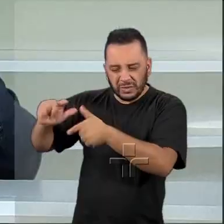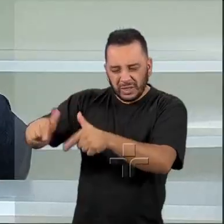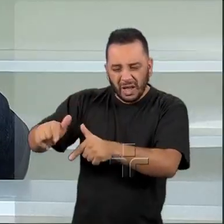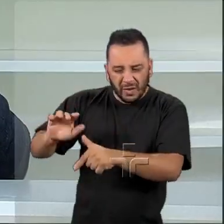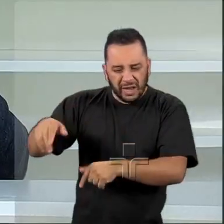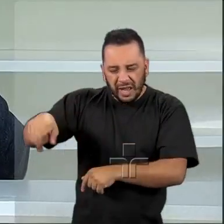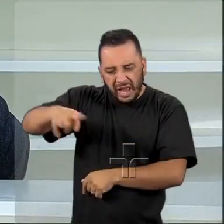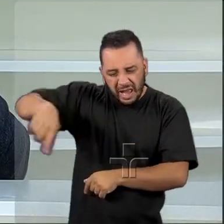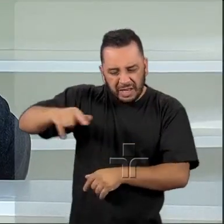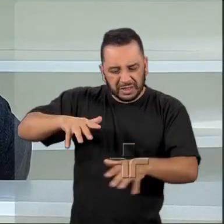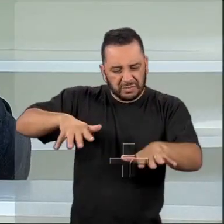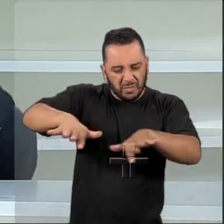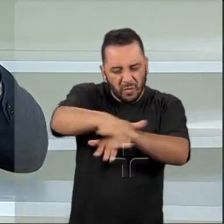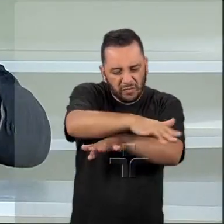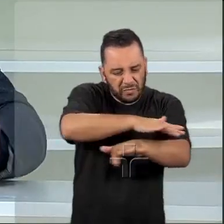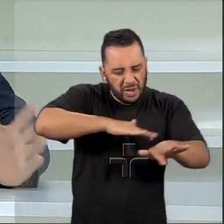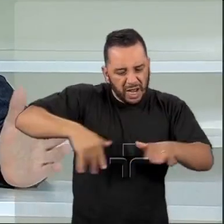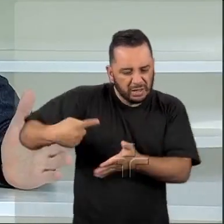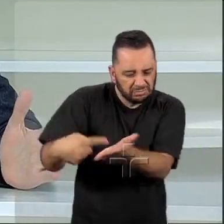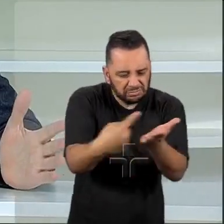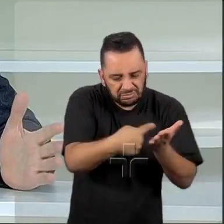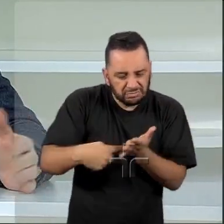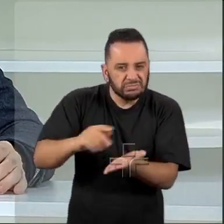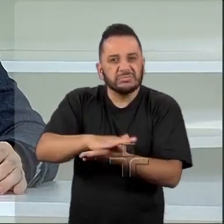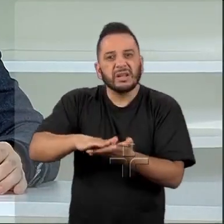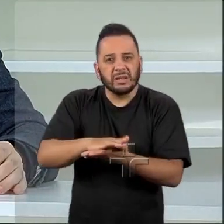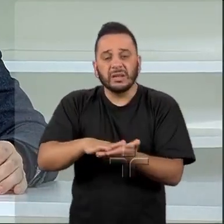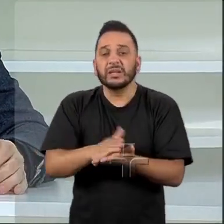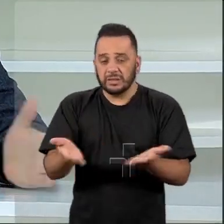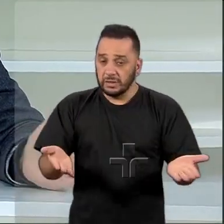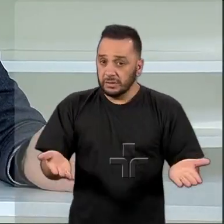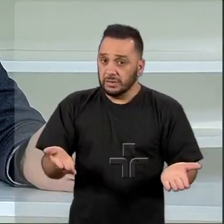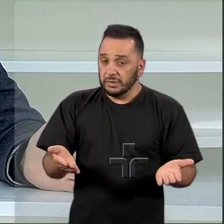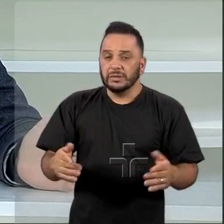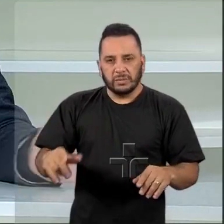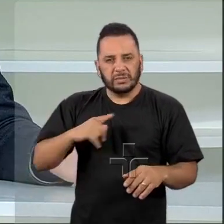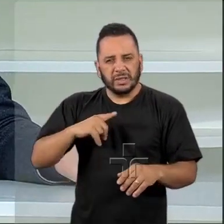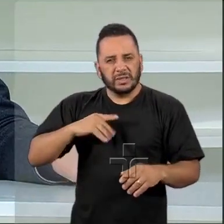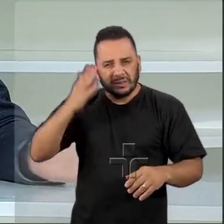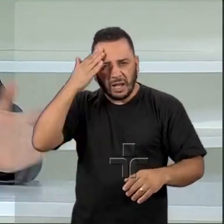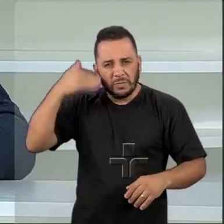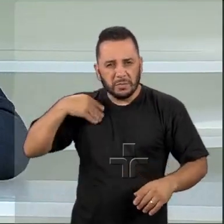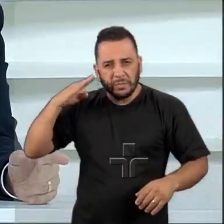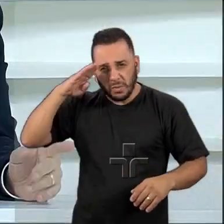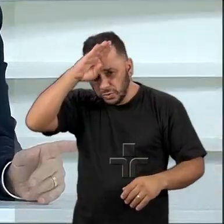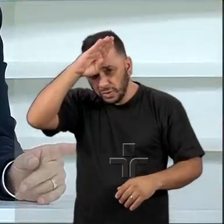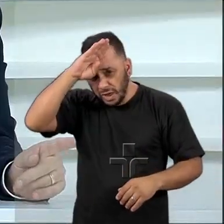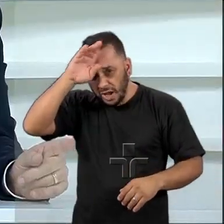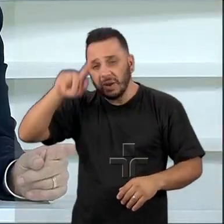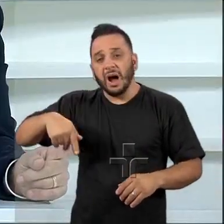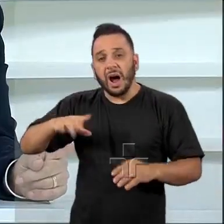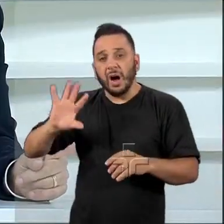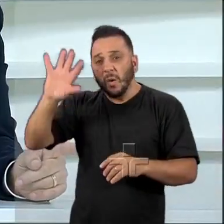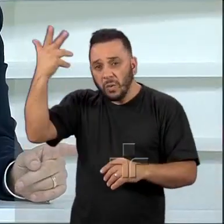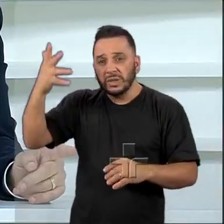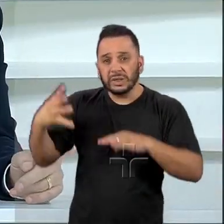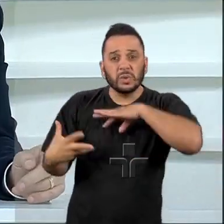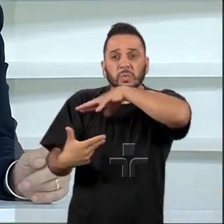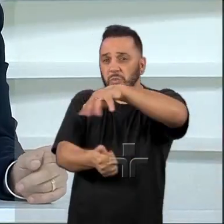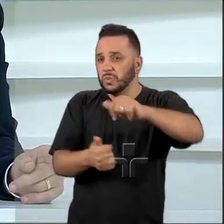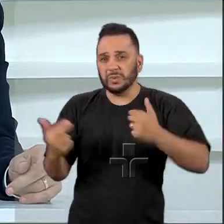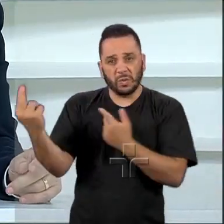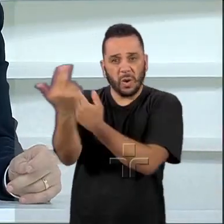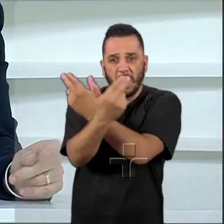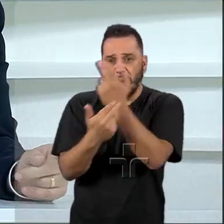onda que a gente está vendo no Brasil, ela tem muito que ver com o mundo. Essa onda Bolsonaro é uma onda mundial. Mas o curioso Essa é que os promessa mais também, pobres,